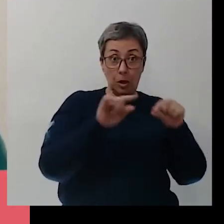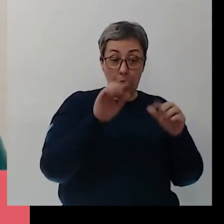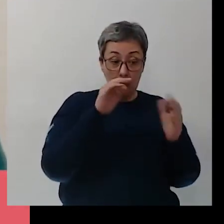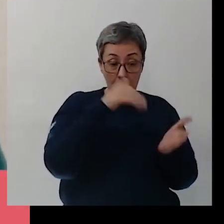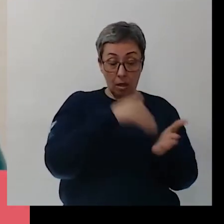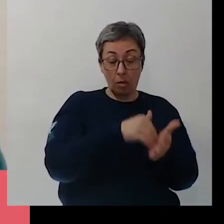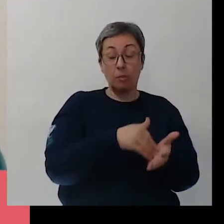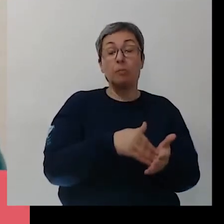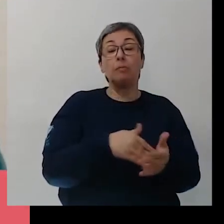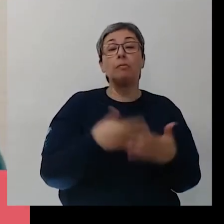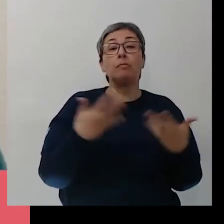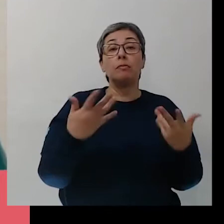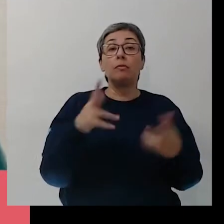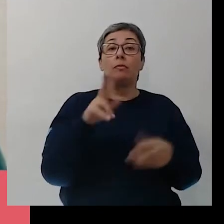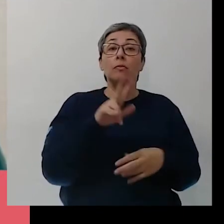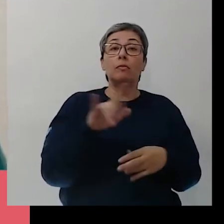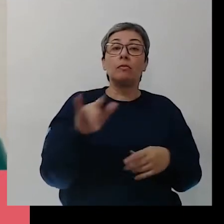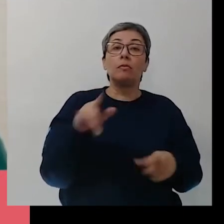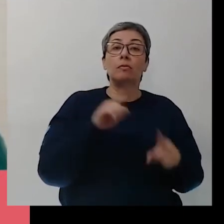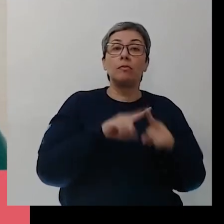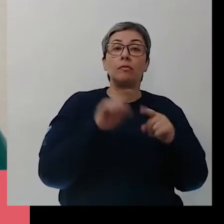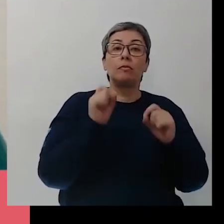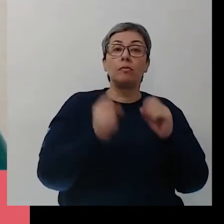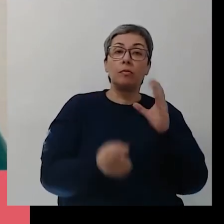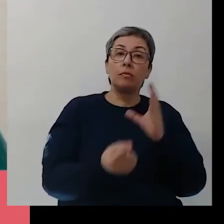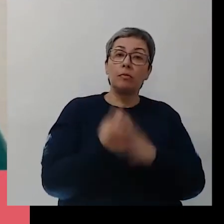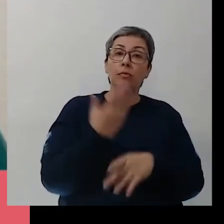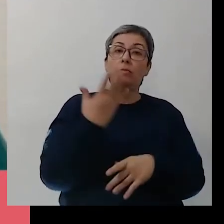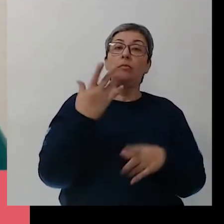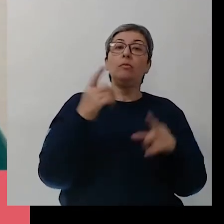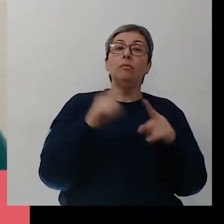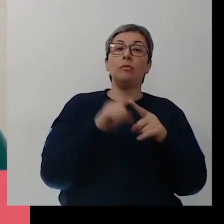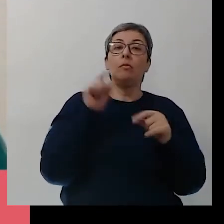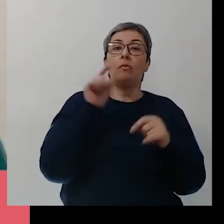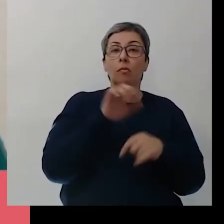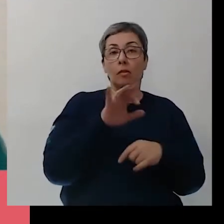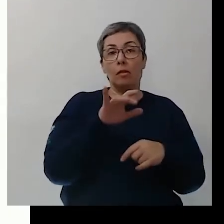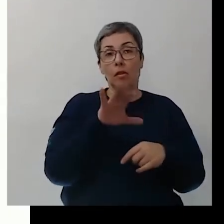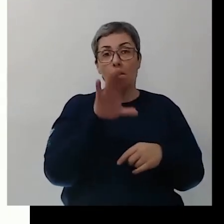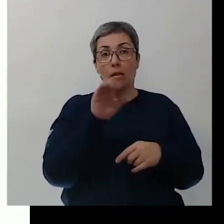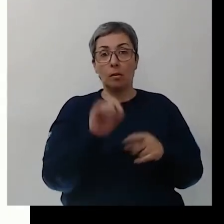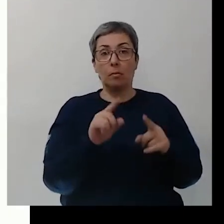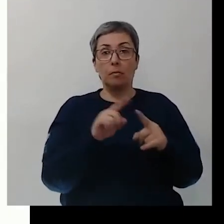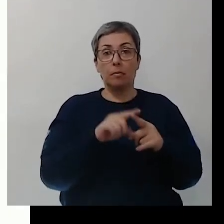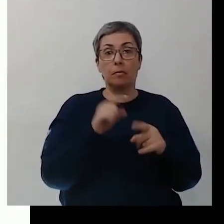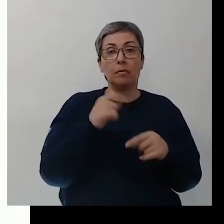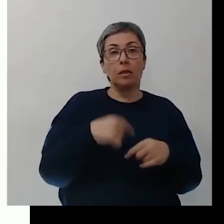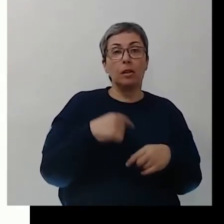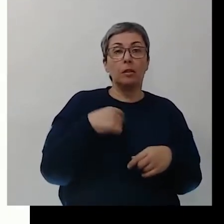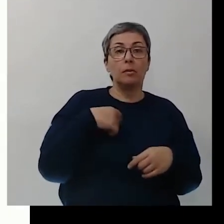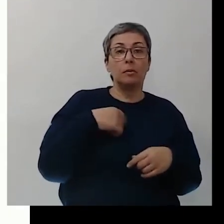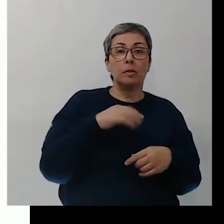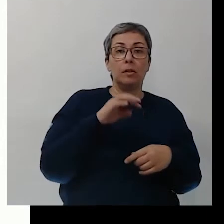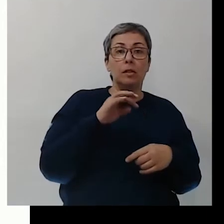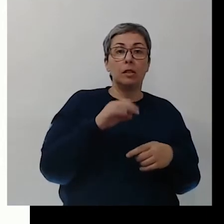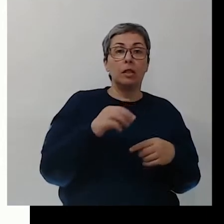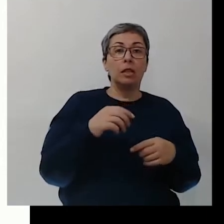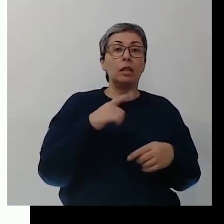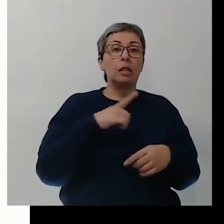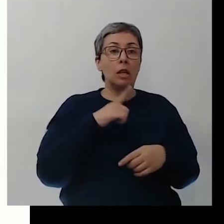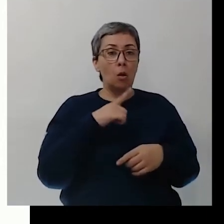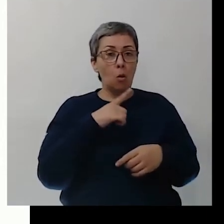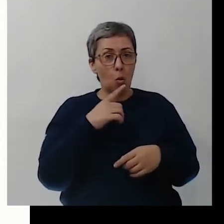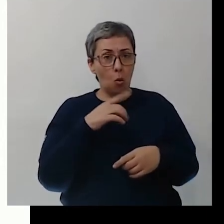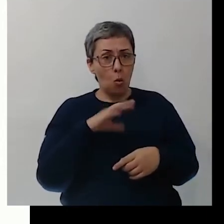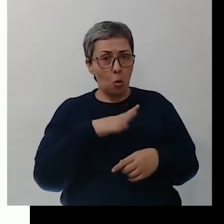até chegar à última letra, nós criaremos agora um verso. Então, timidez.